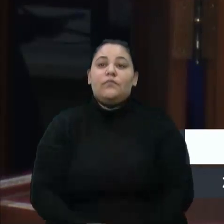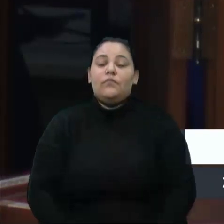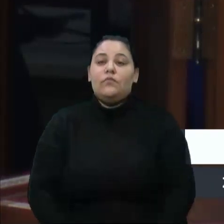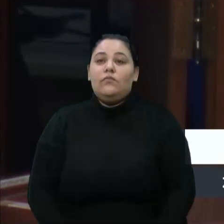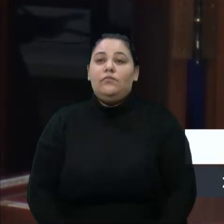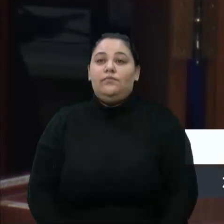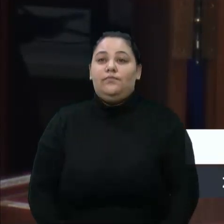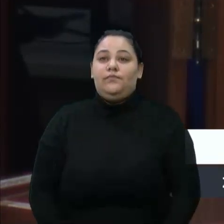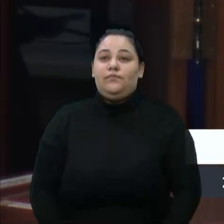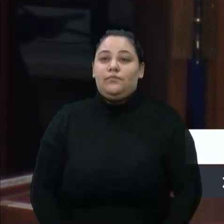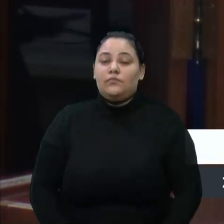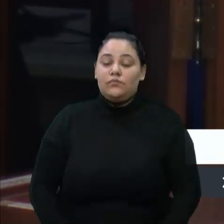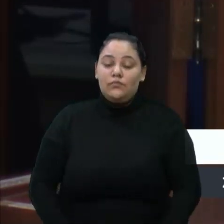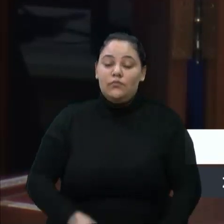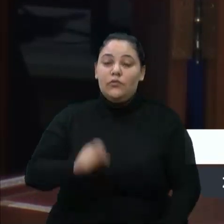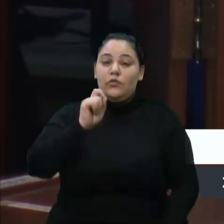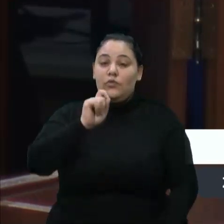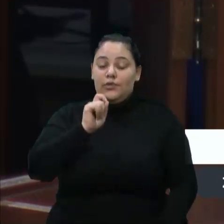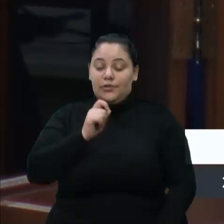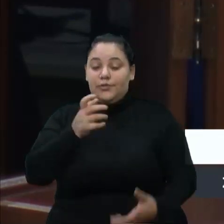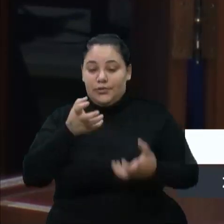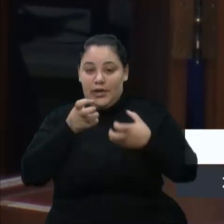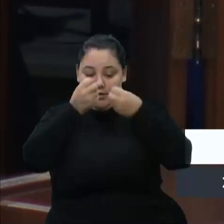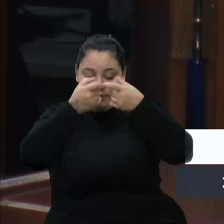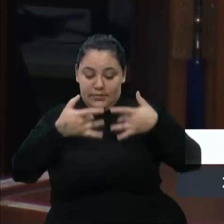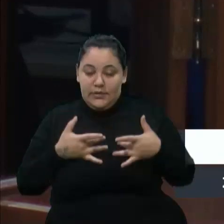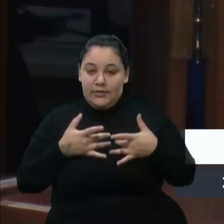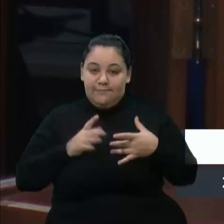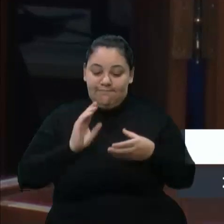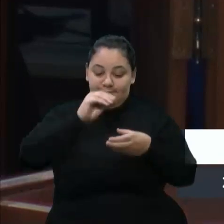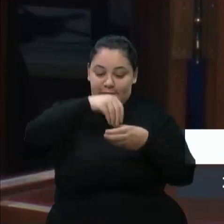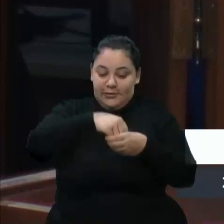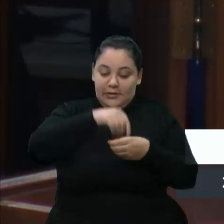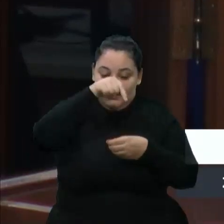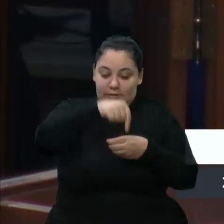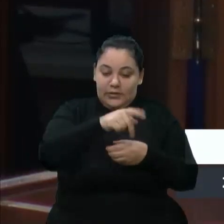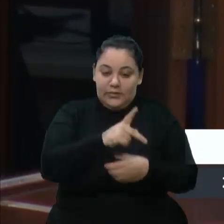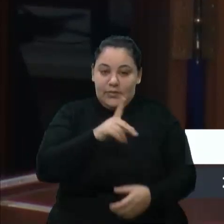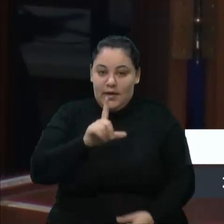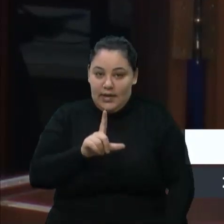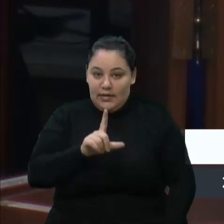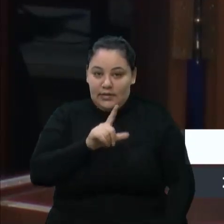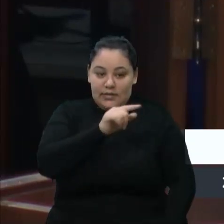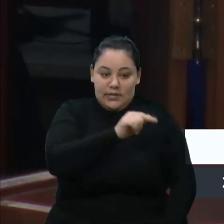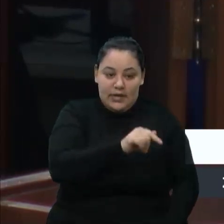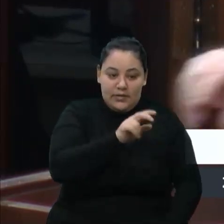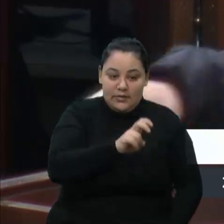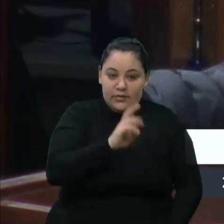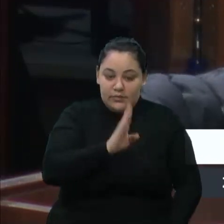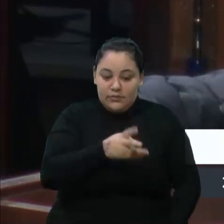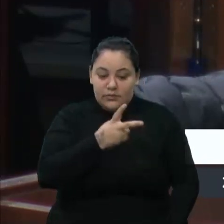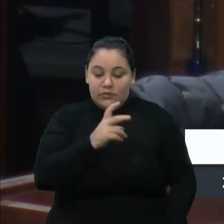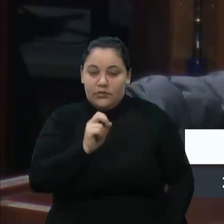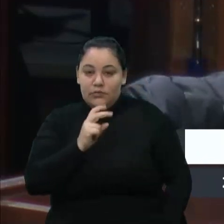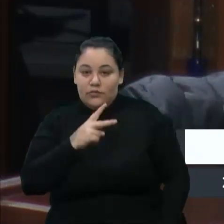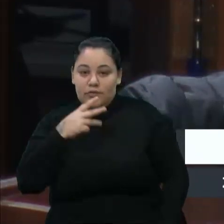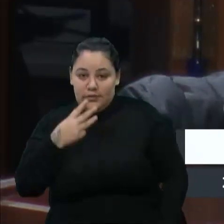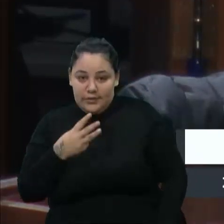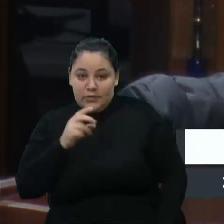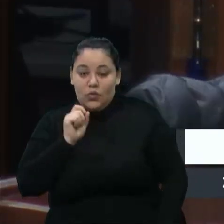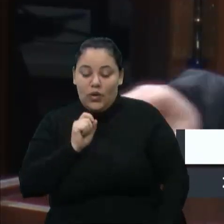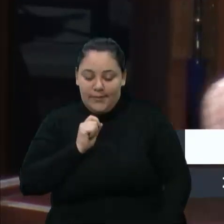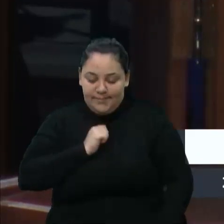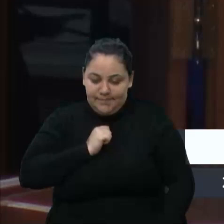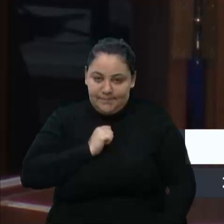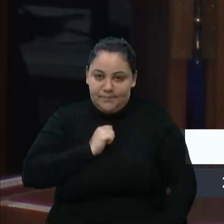que a gente gostaria de trazer dentro desse PL 75/2023 é sobre